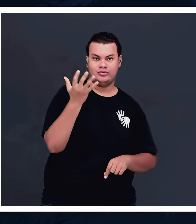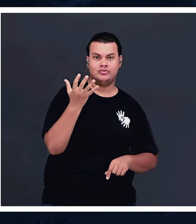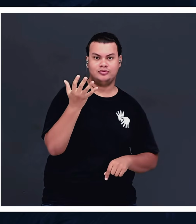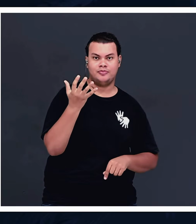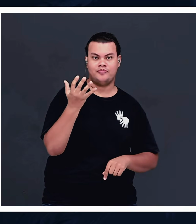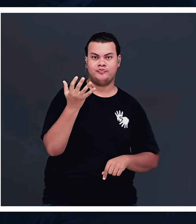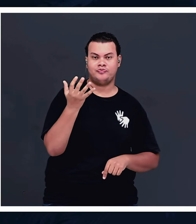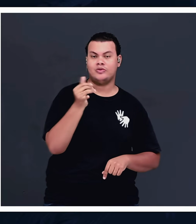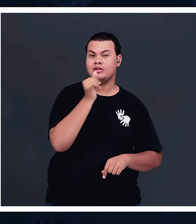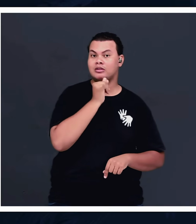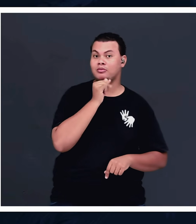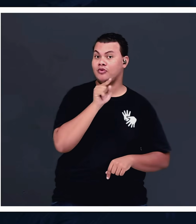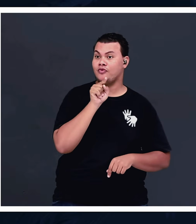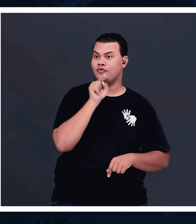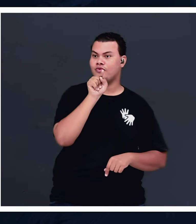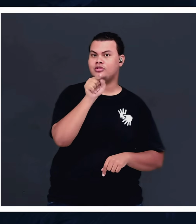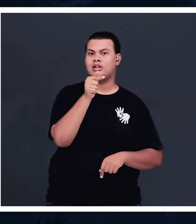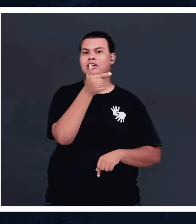Você não é